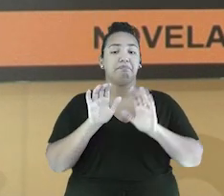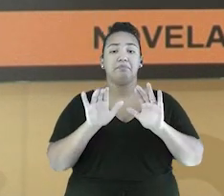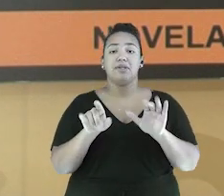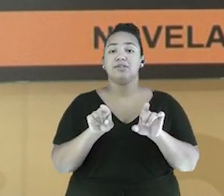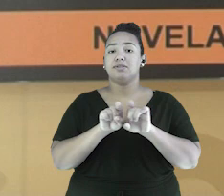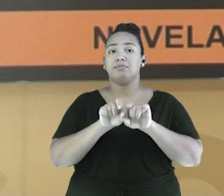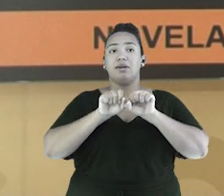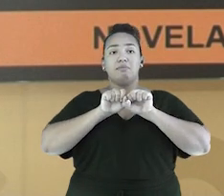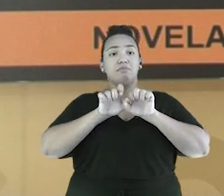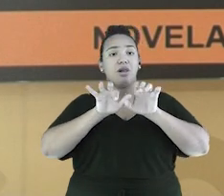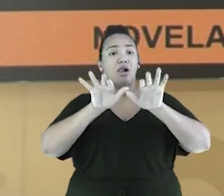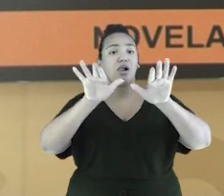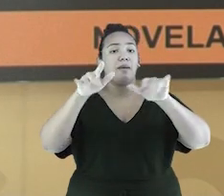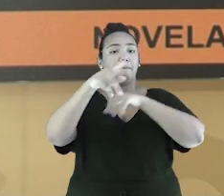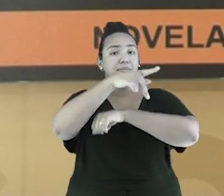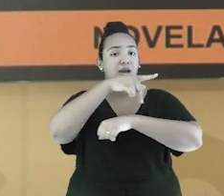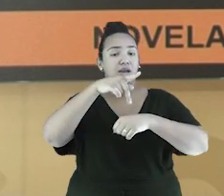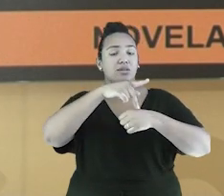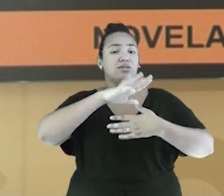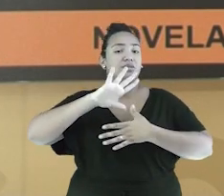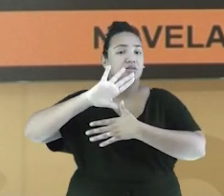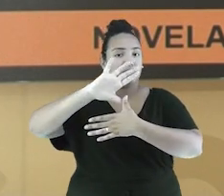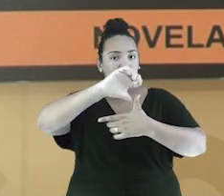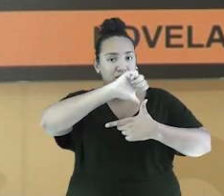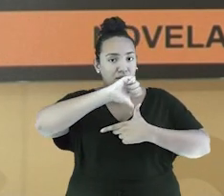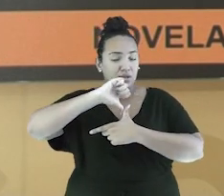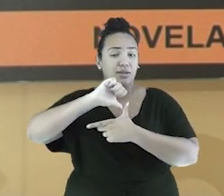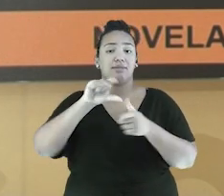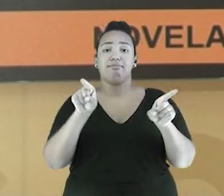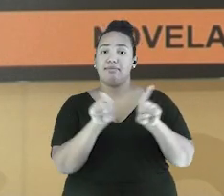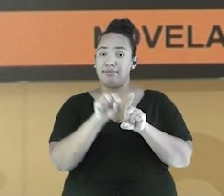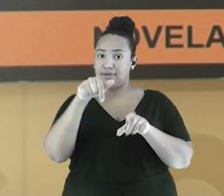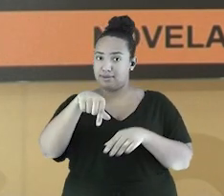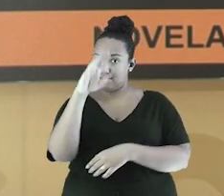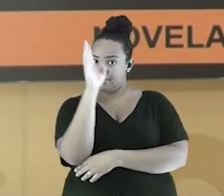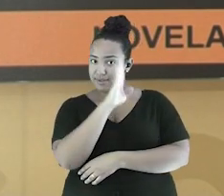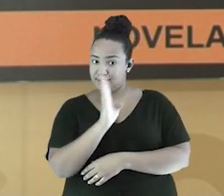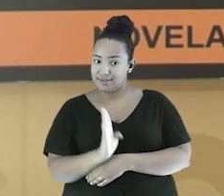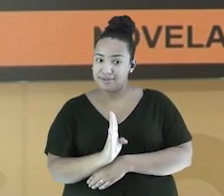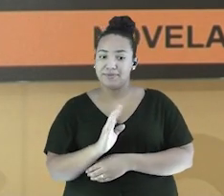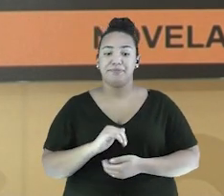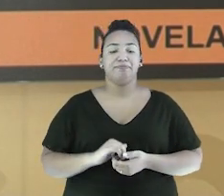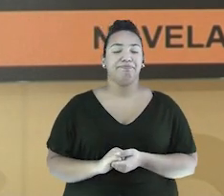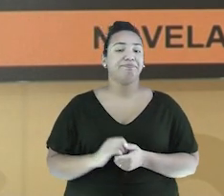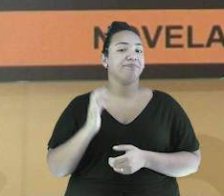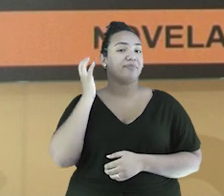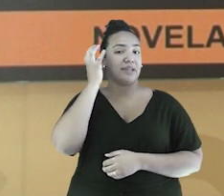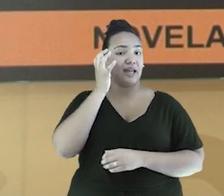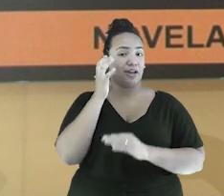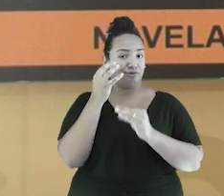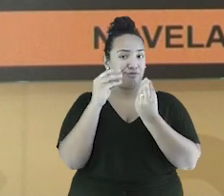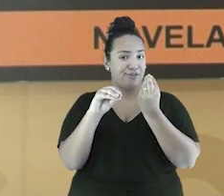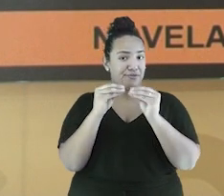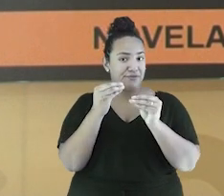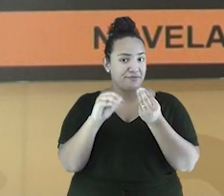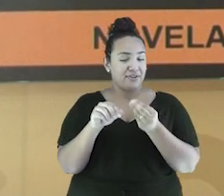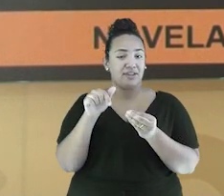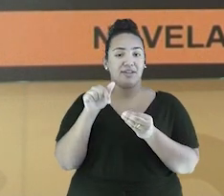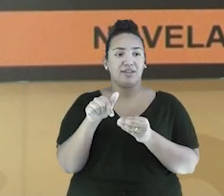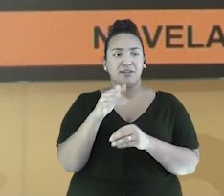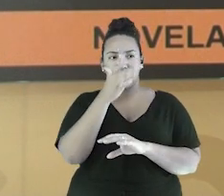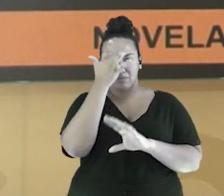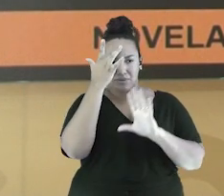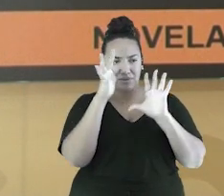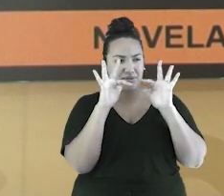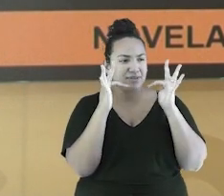Latina, inclusive no Brasil. As radionovelas, como eram conhecidas, entretinham milhares de famílias